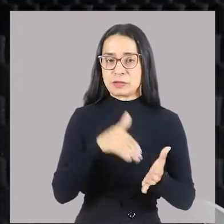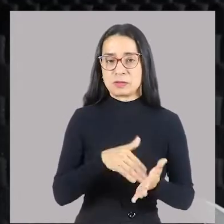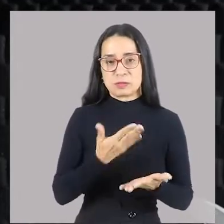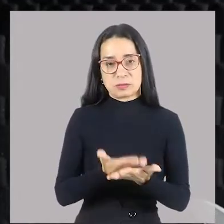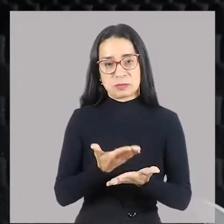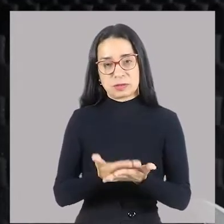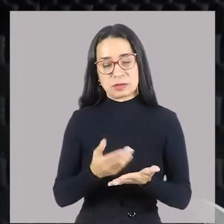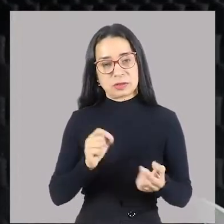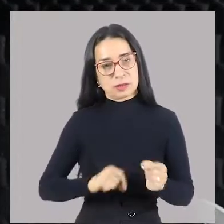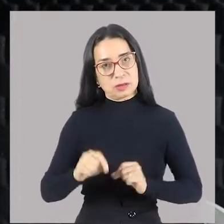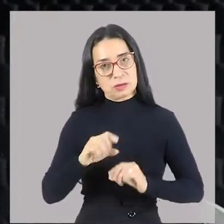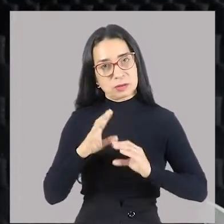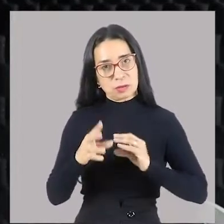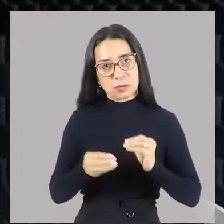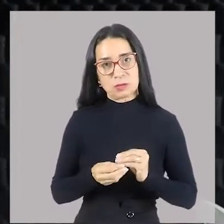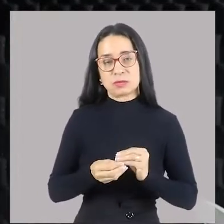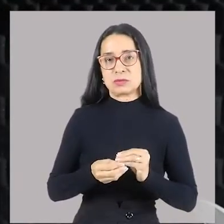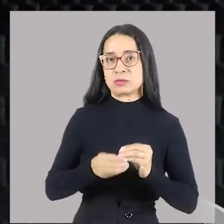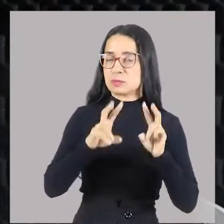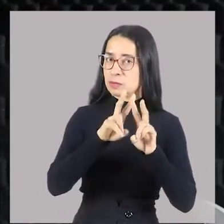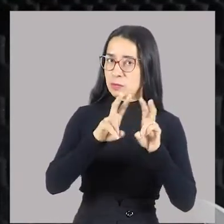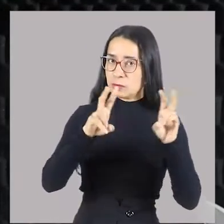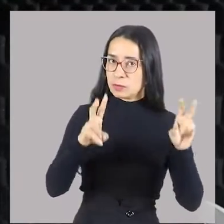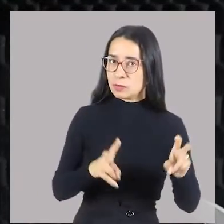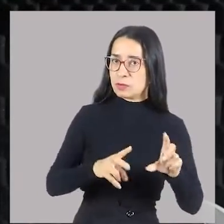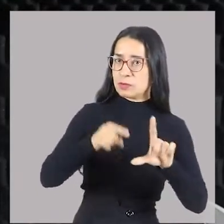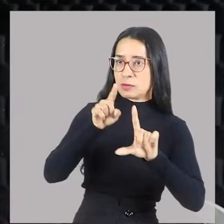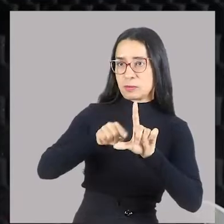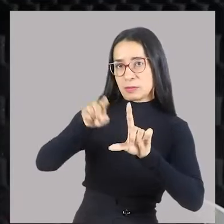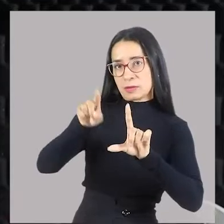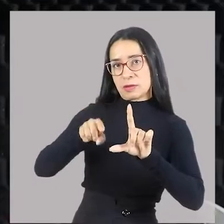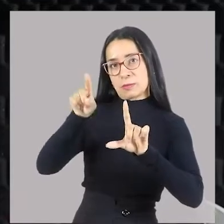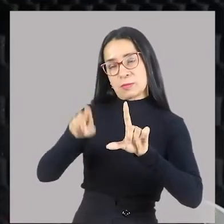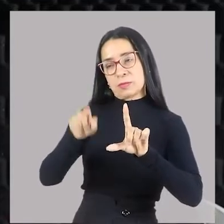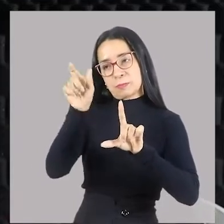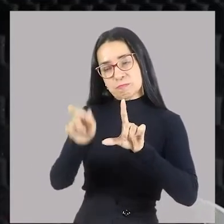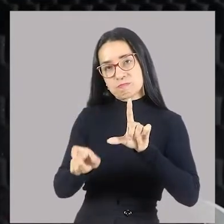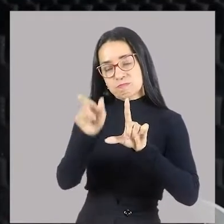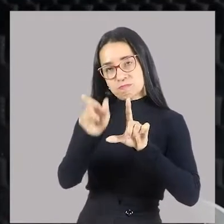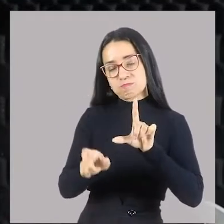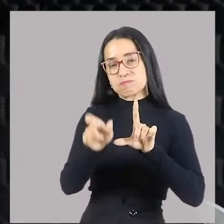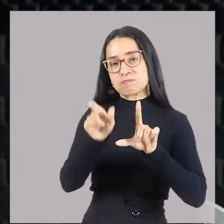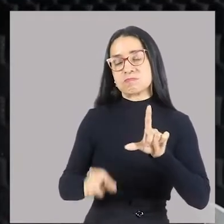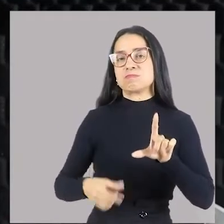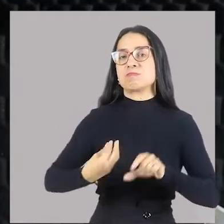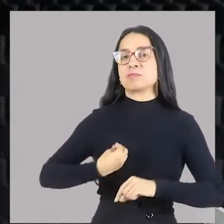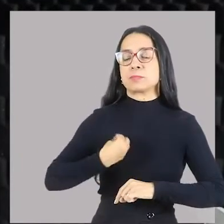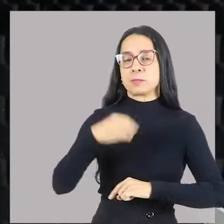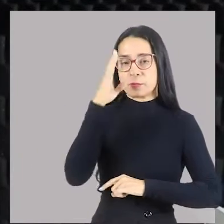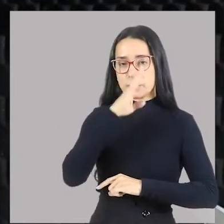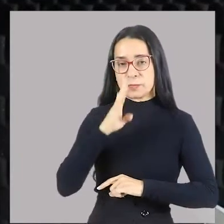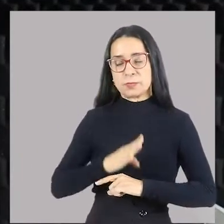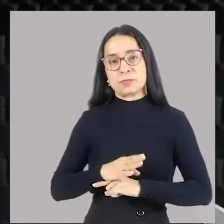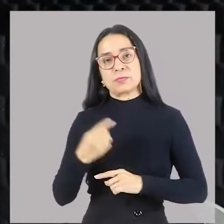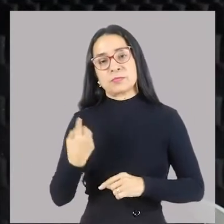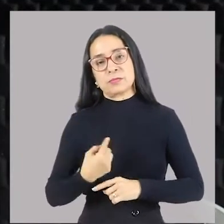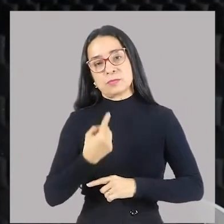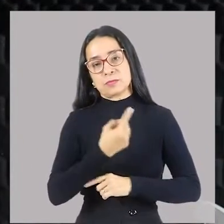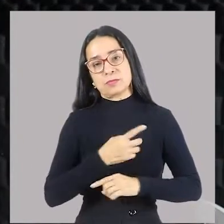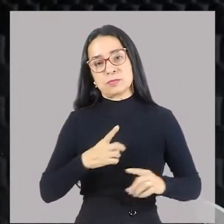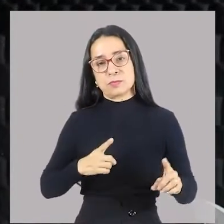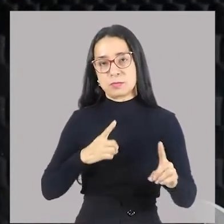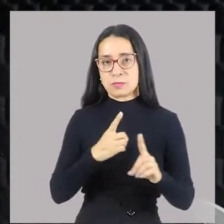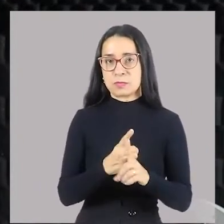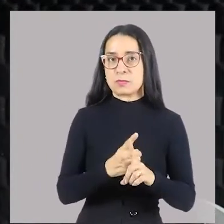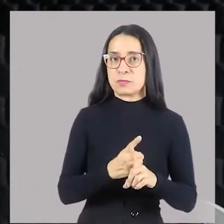conclusão do tema demografia, né, realidade brasileira, lembrando a vocês que no nosso último encontrozinho, né, a